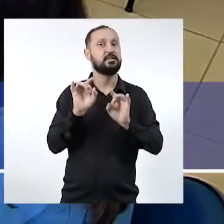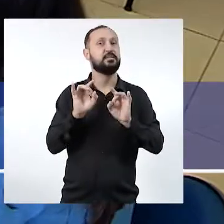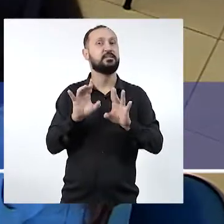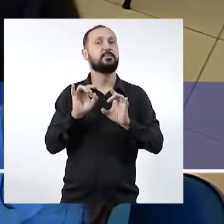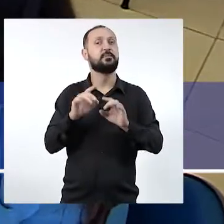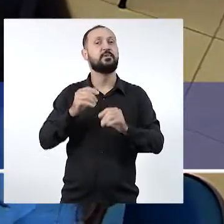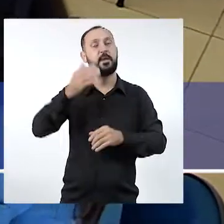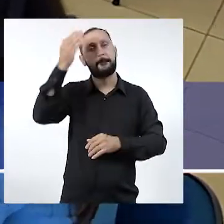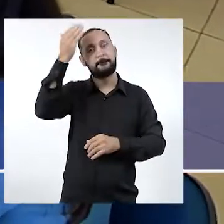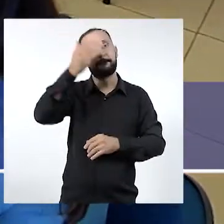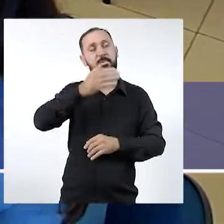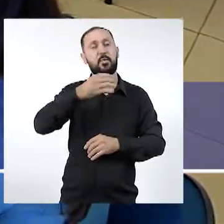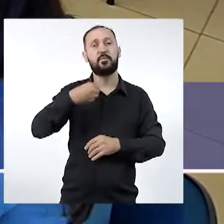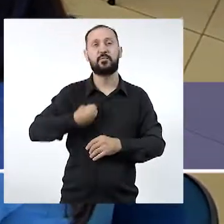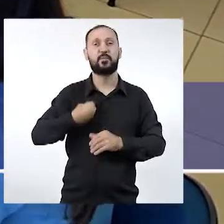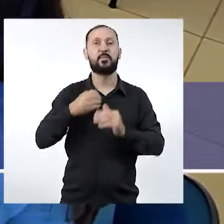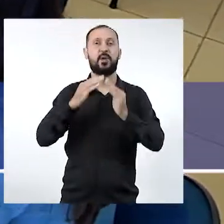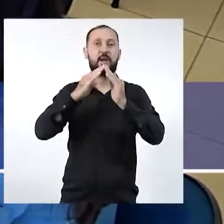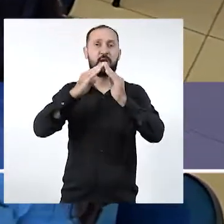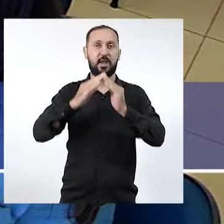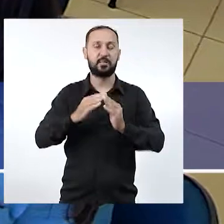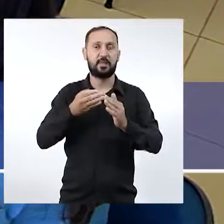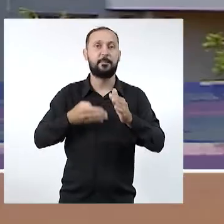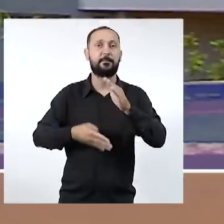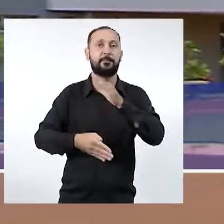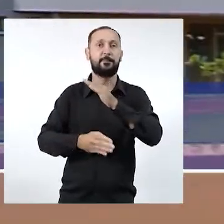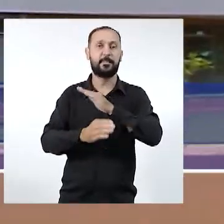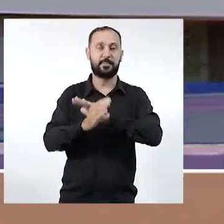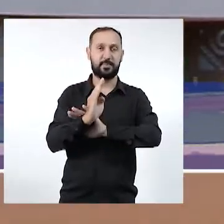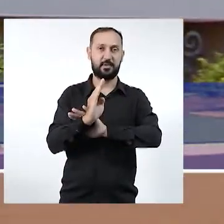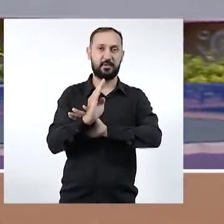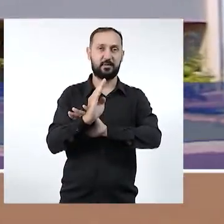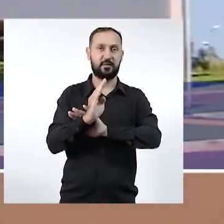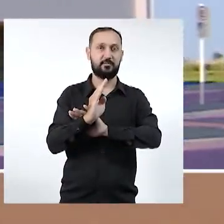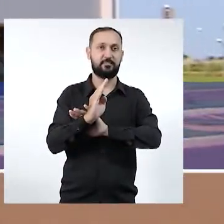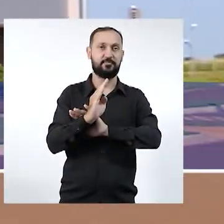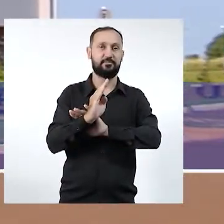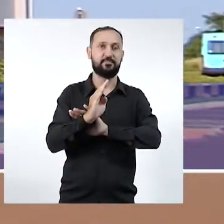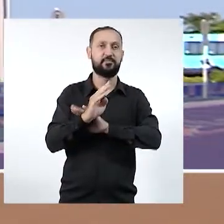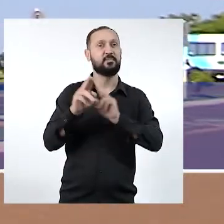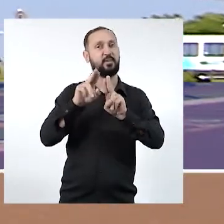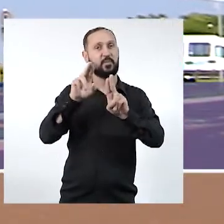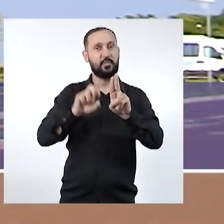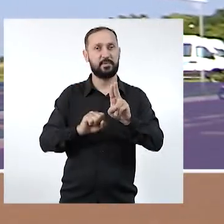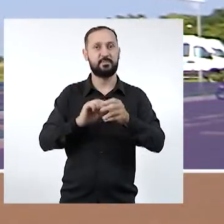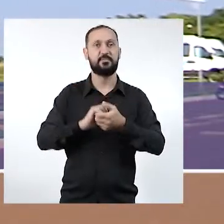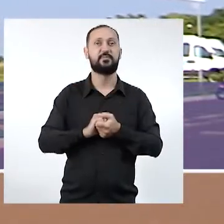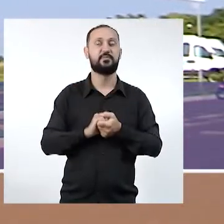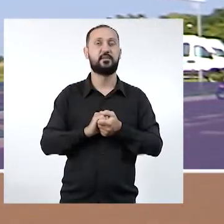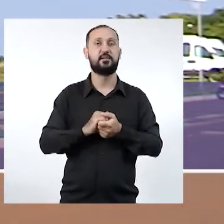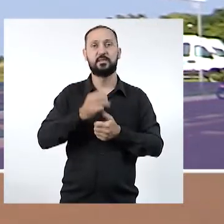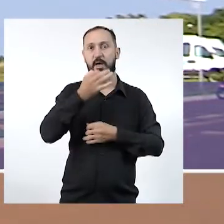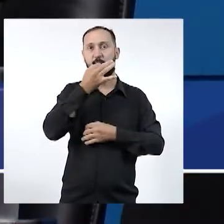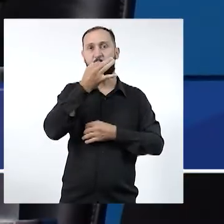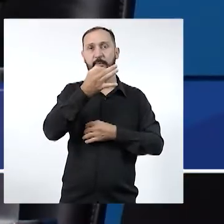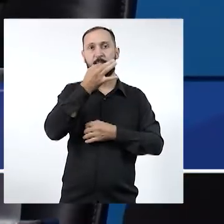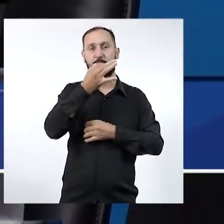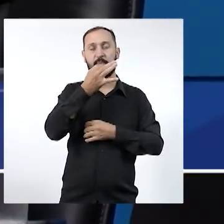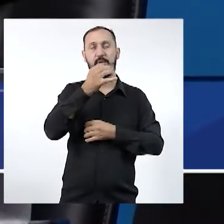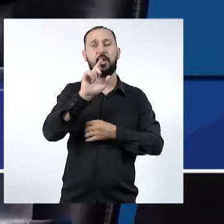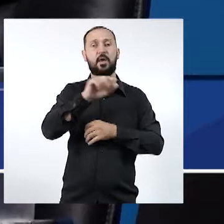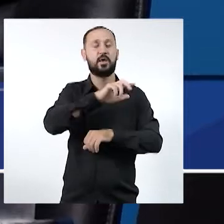aos candidatos que comprovem residência no Estado para o ingresso na Universidade Estadual de Mato Grosso do Sul.